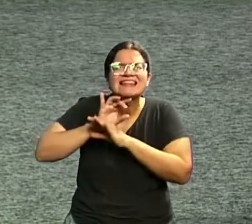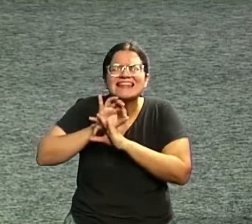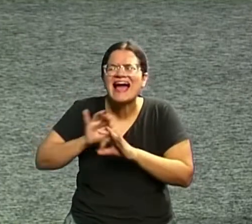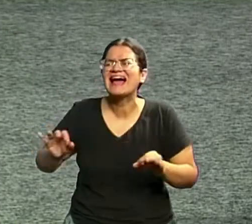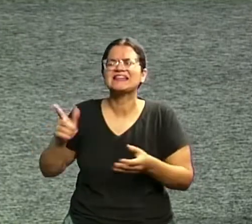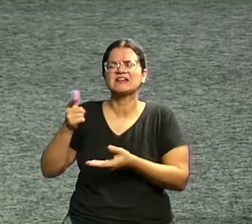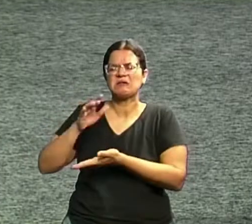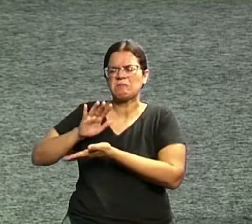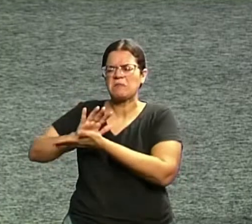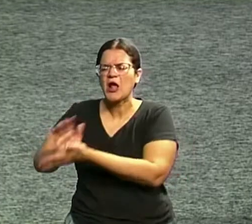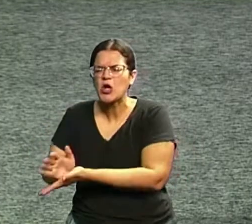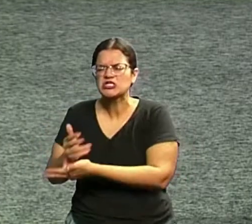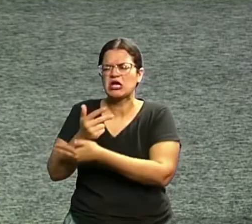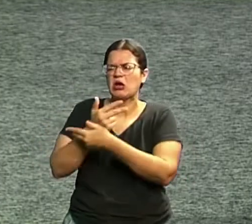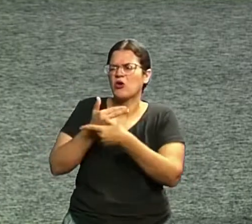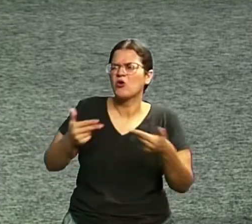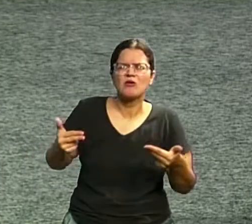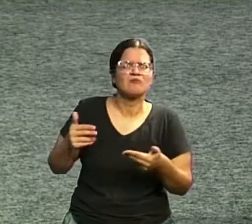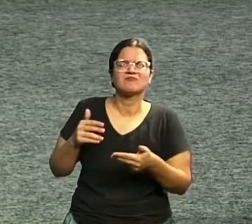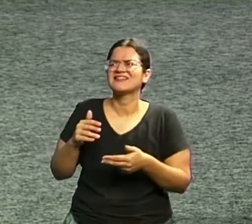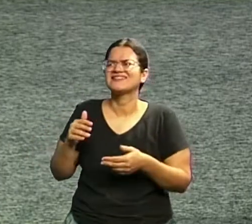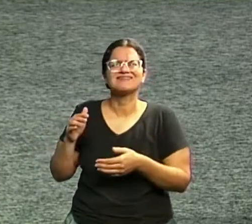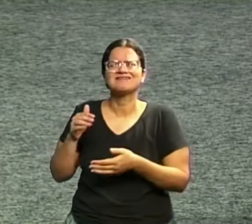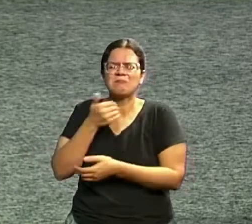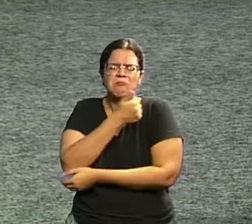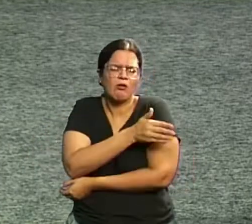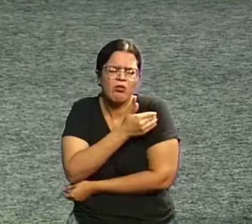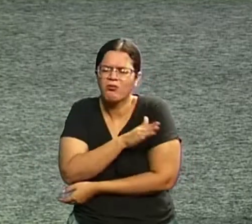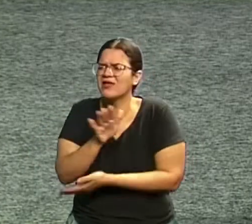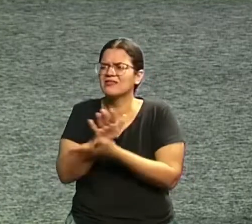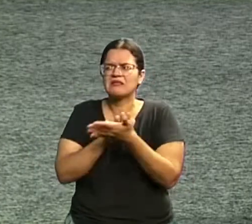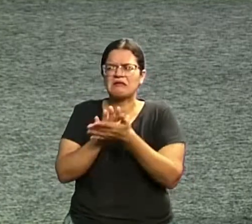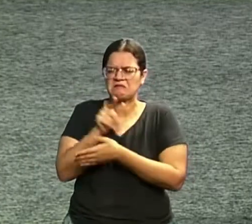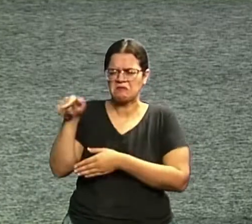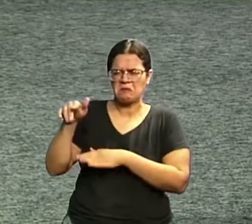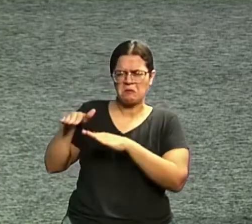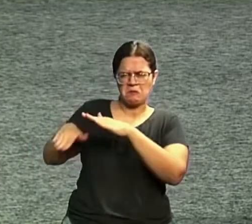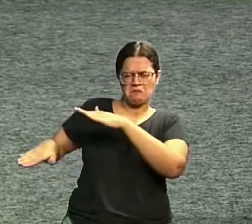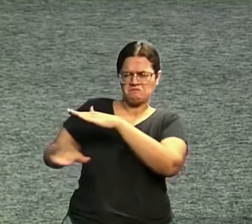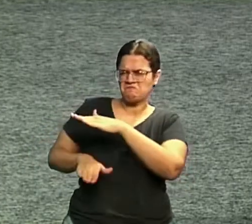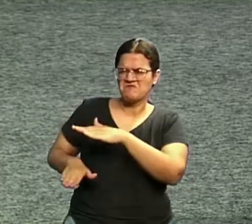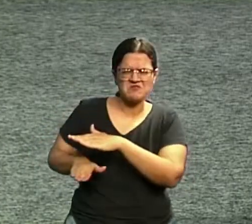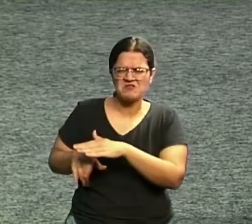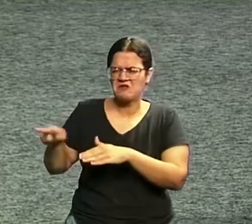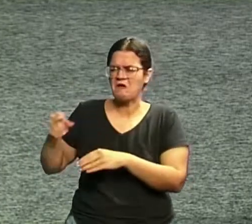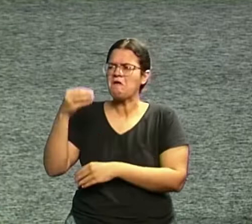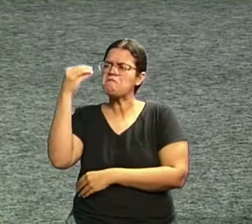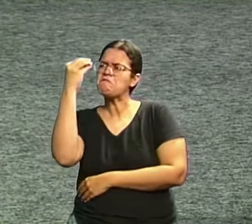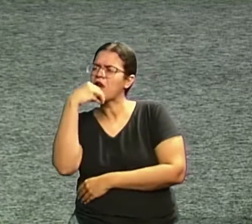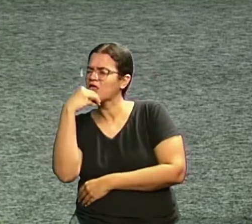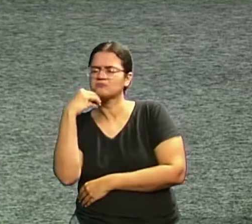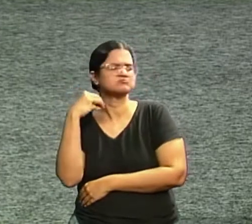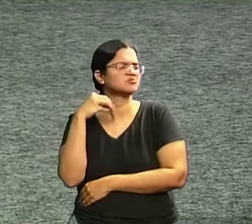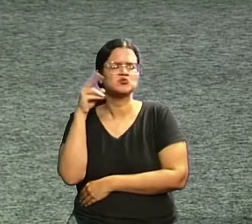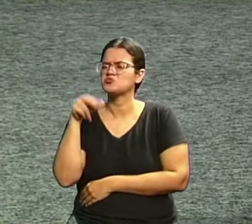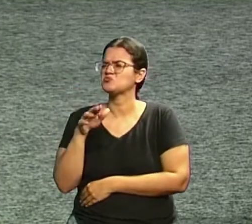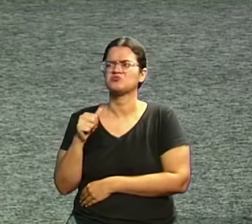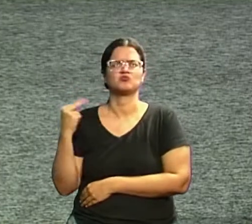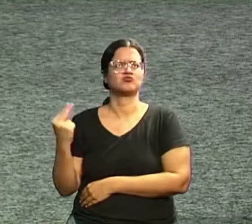preconceito, repito, discriminação e muito menos serem consideradas sexo frágil.